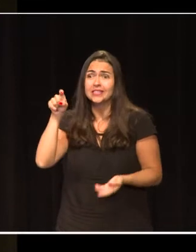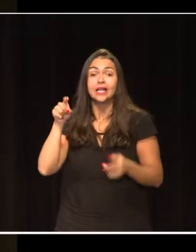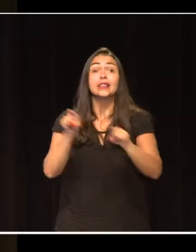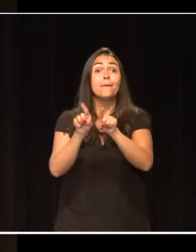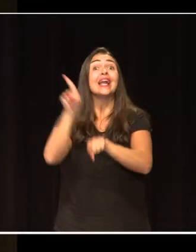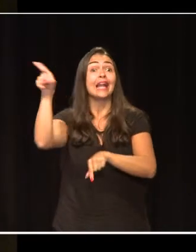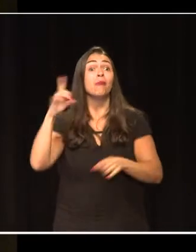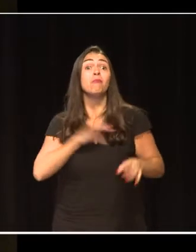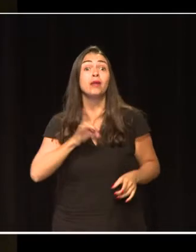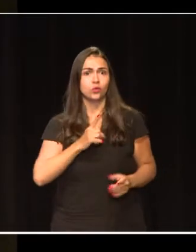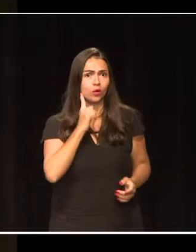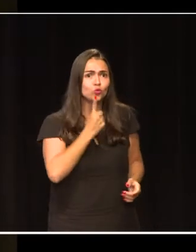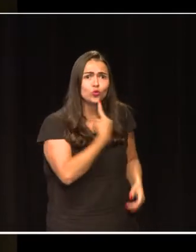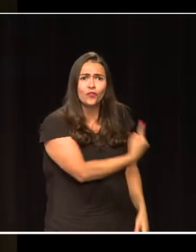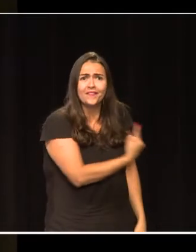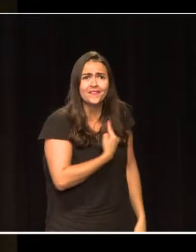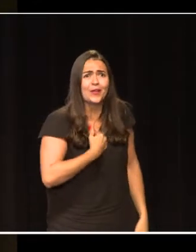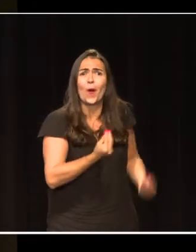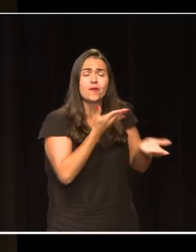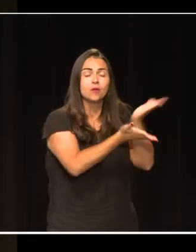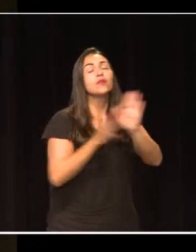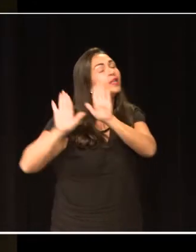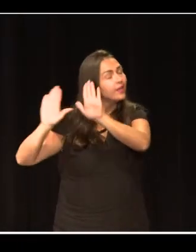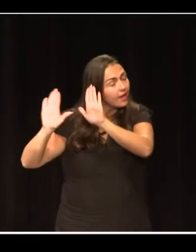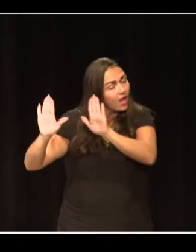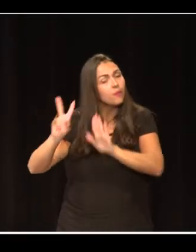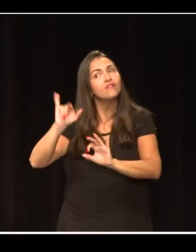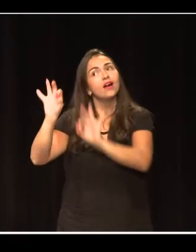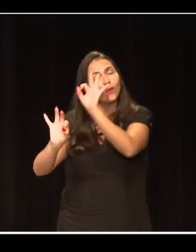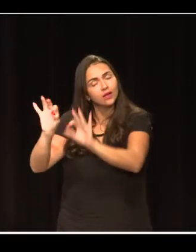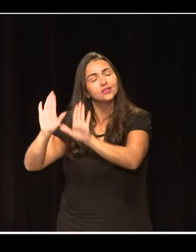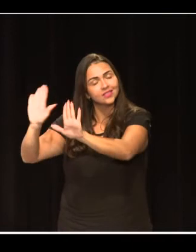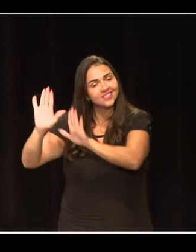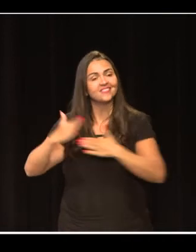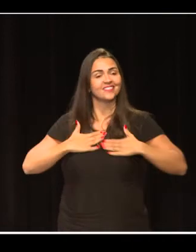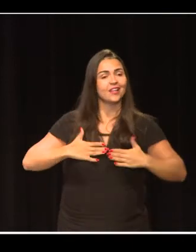está tentando conseguir essa parceria de lá.